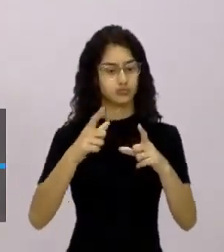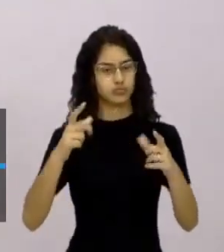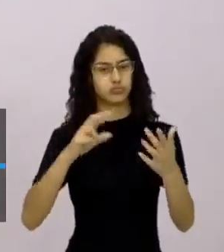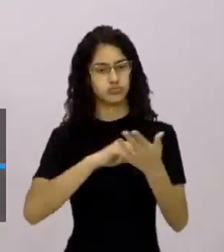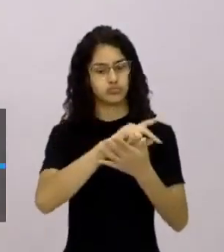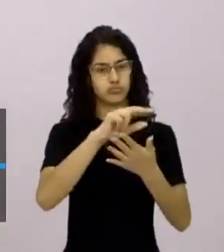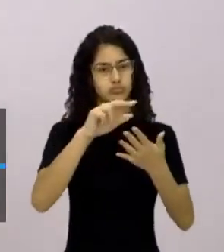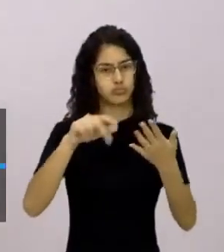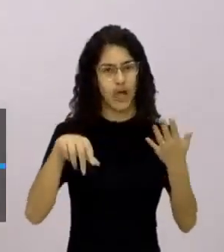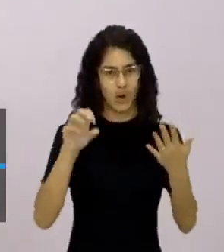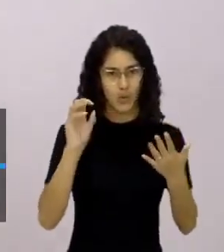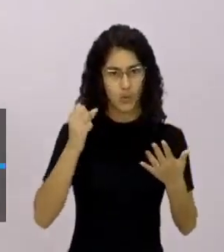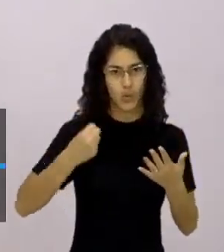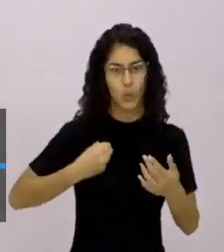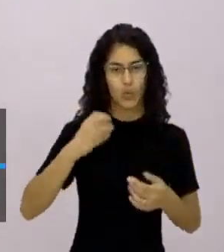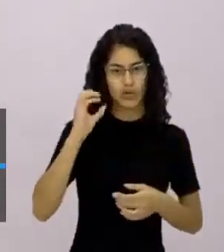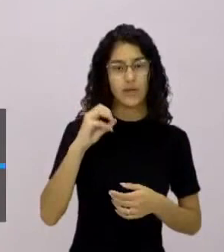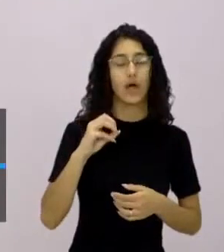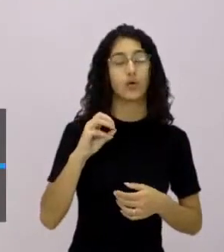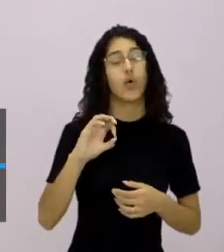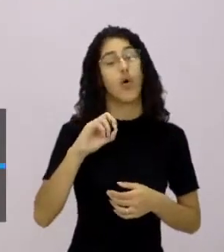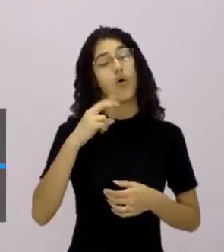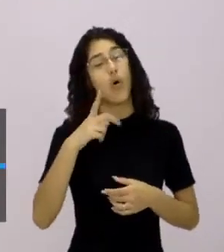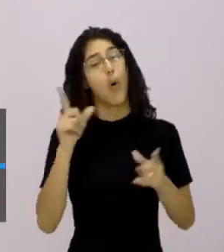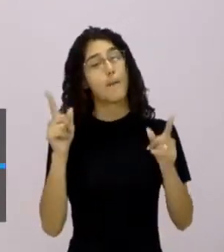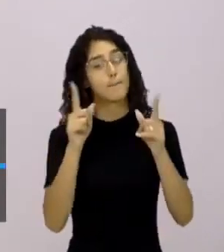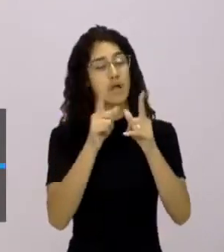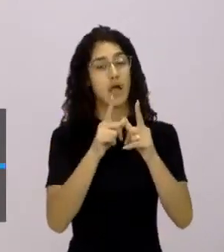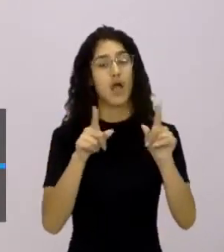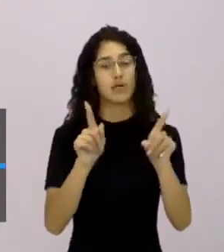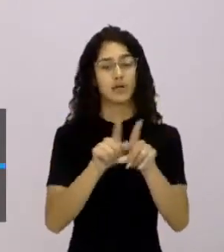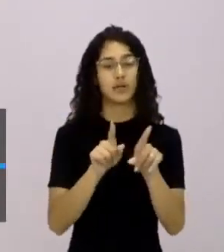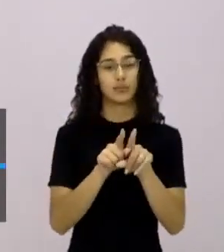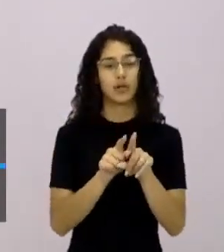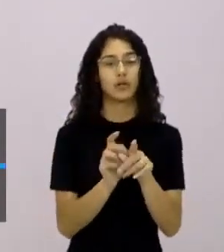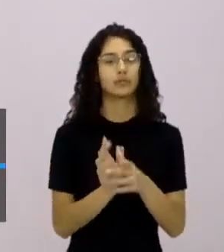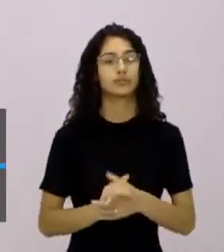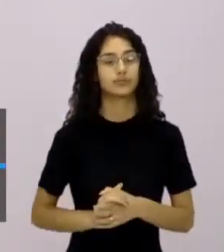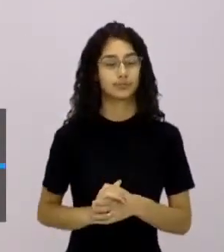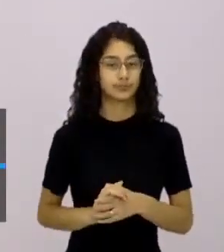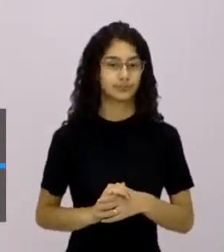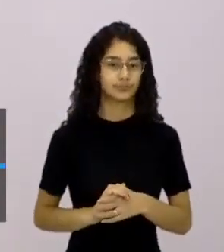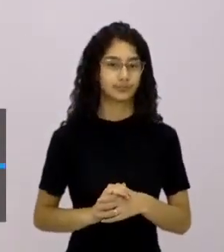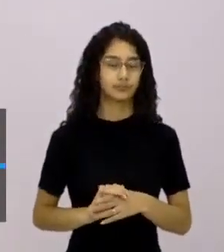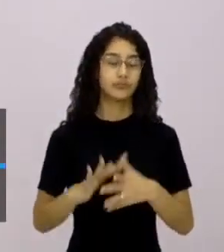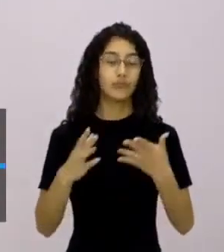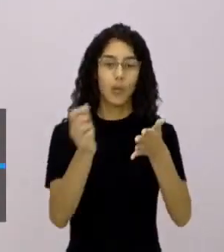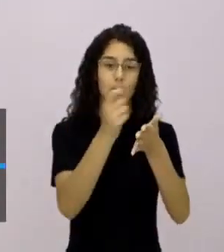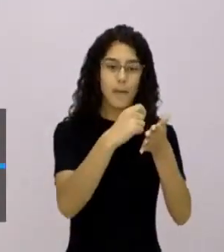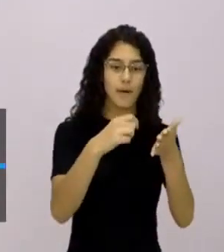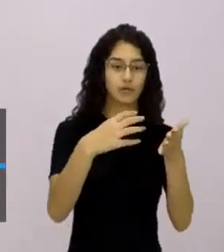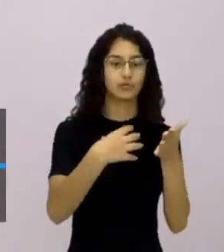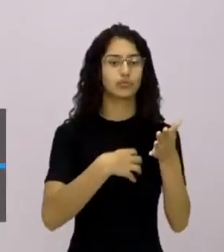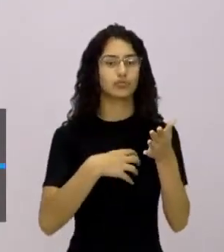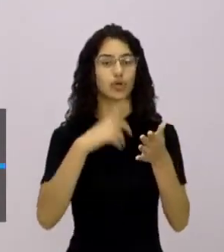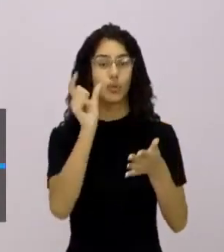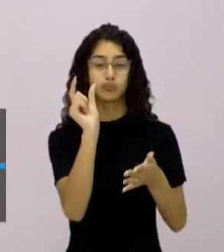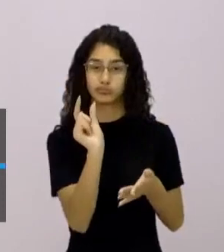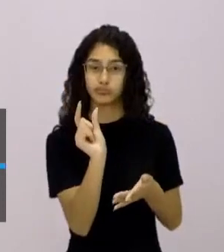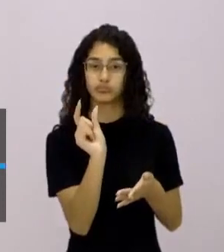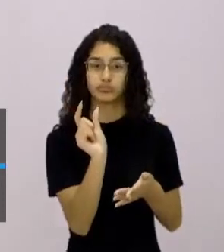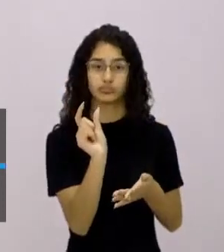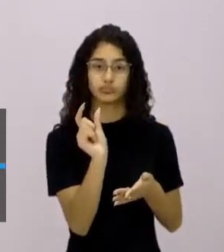tem muitos zeros, né? Ou um número muito pequeno, né? Com muitas casas decimais, e escrever de uma forma